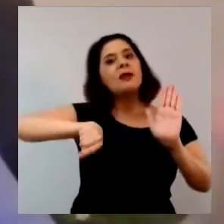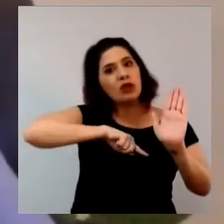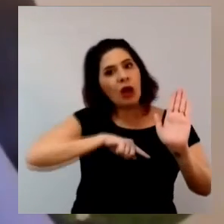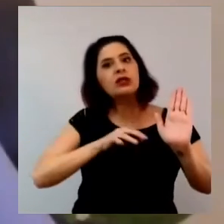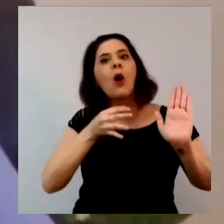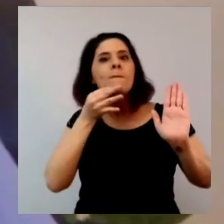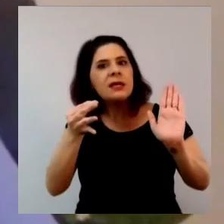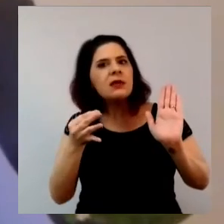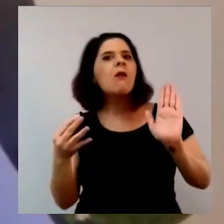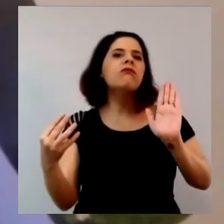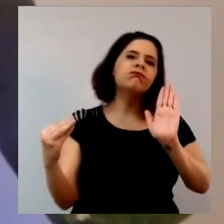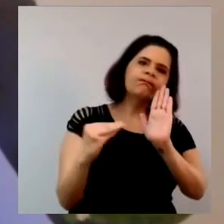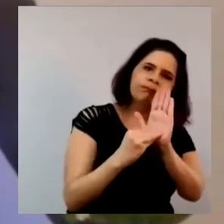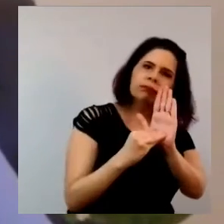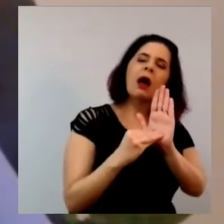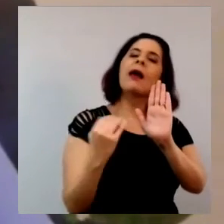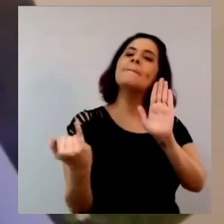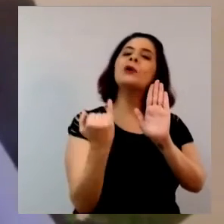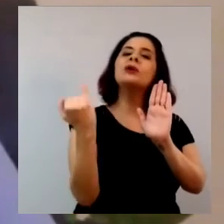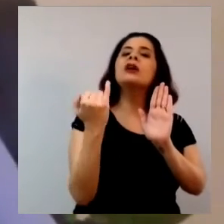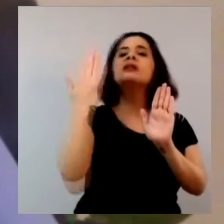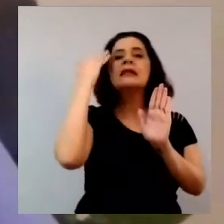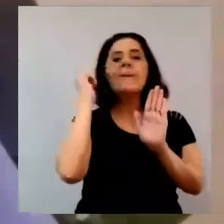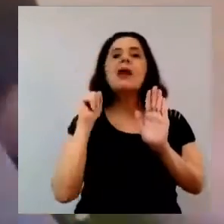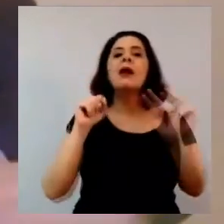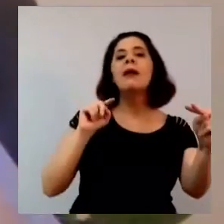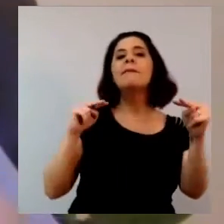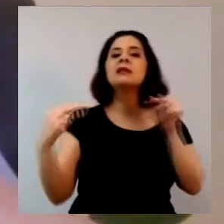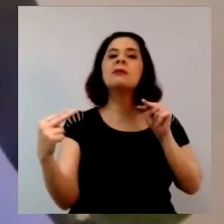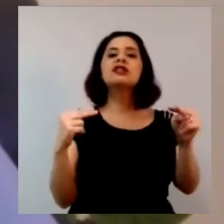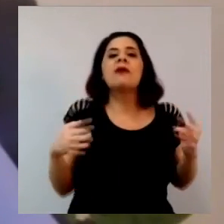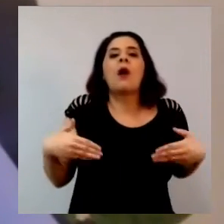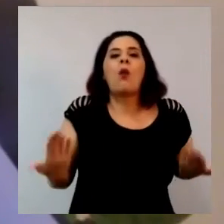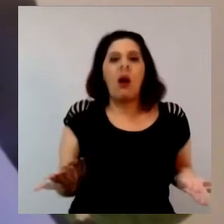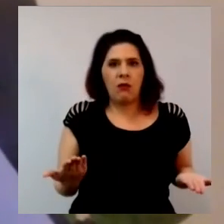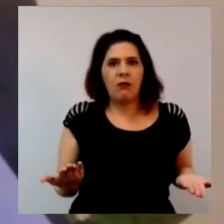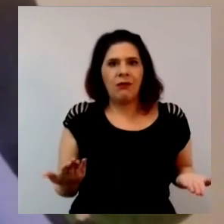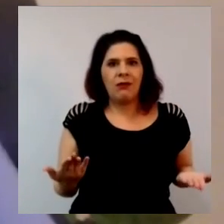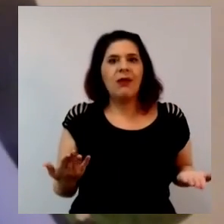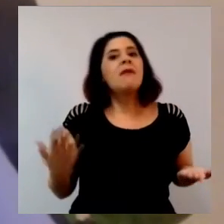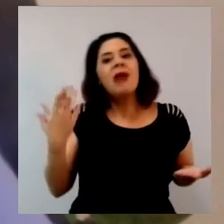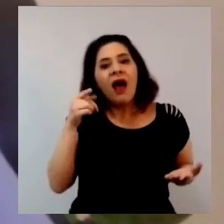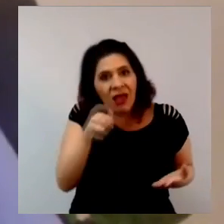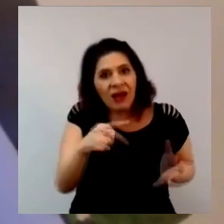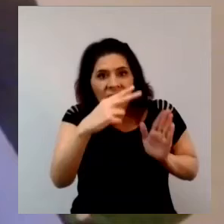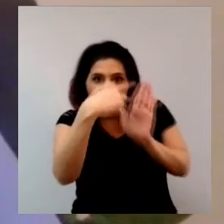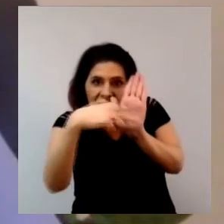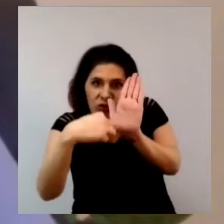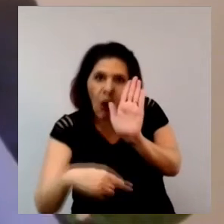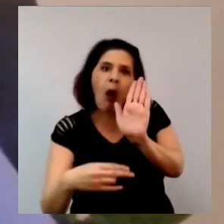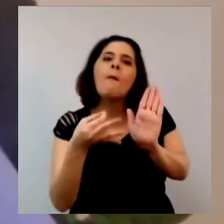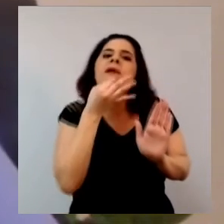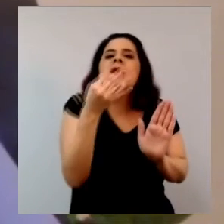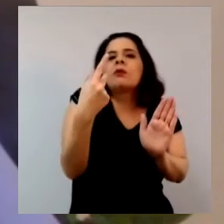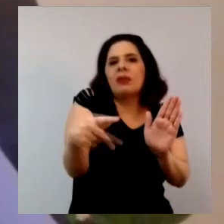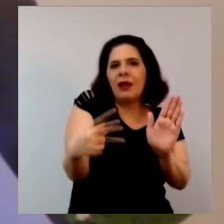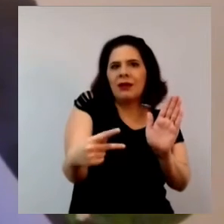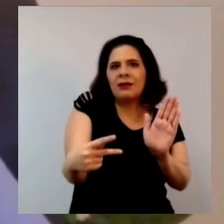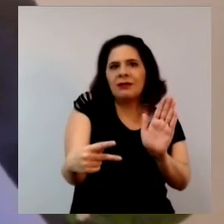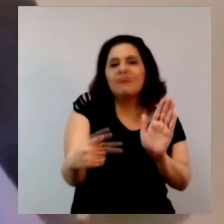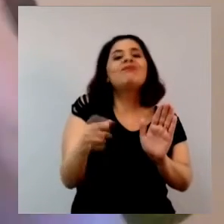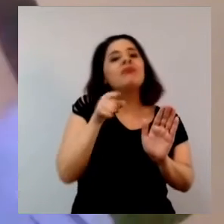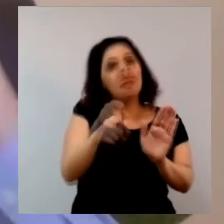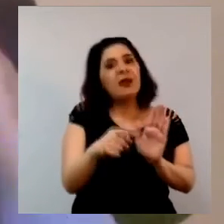entenda o que está em jogo naquela hora. Eu acho que isso só é possível porque o leitor entende qual é o nosso compromisso com uma agenda de